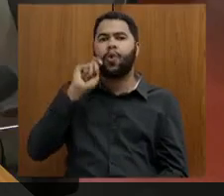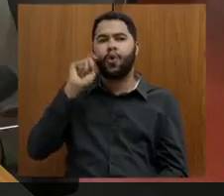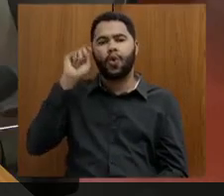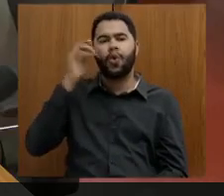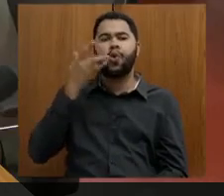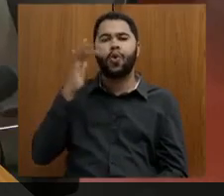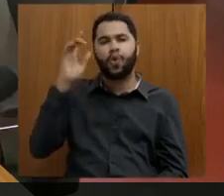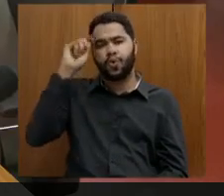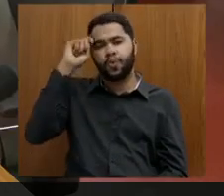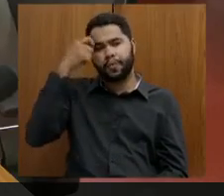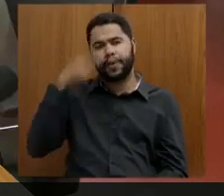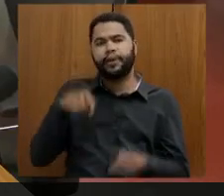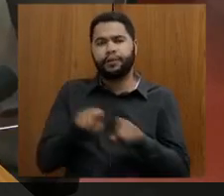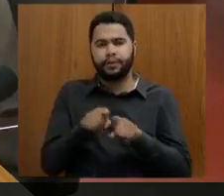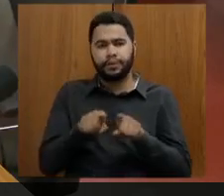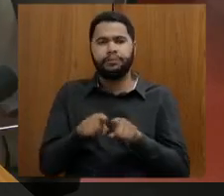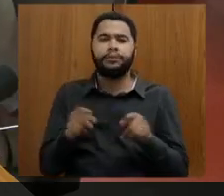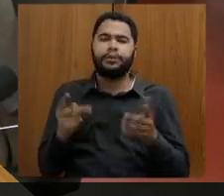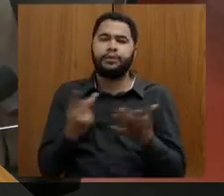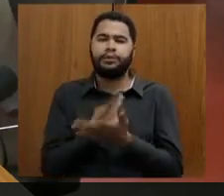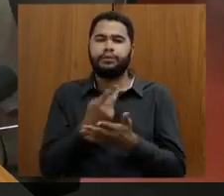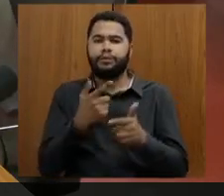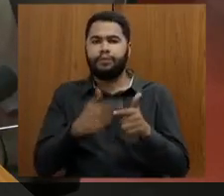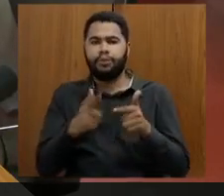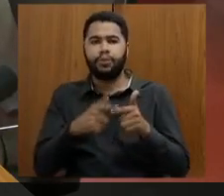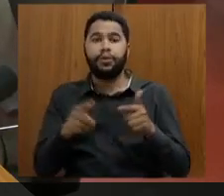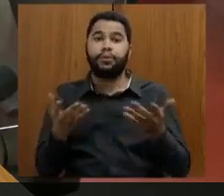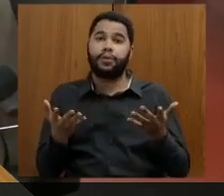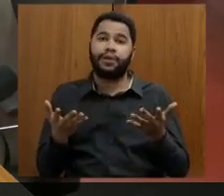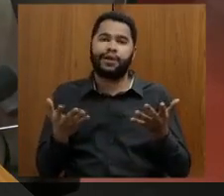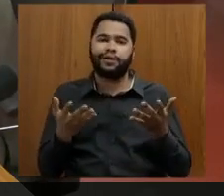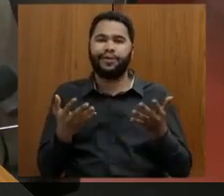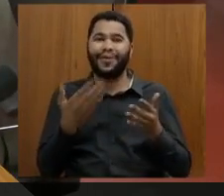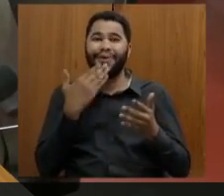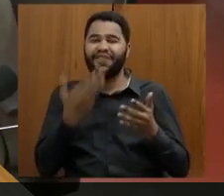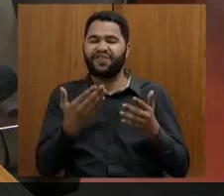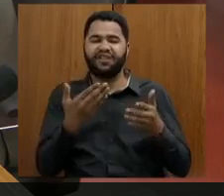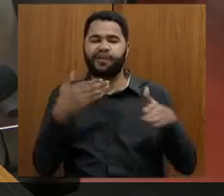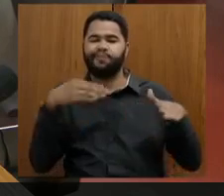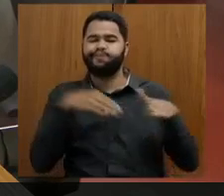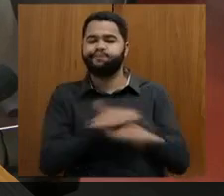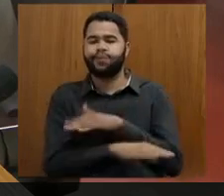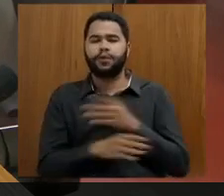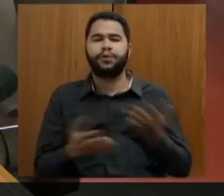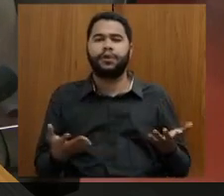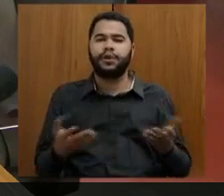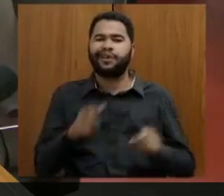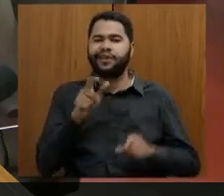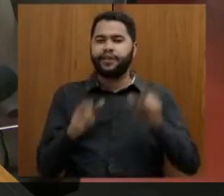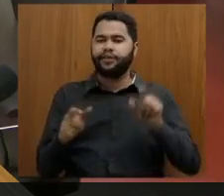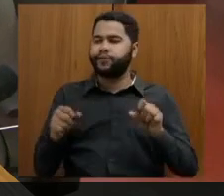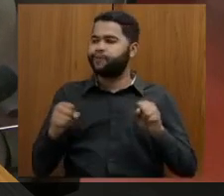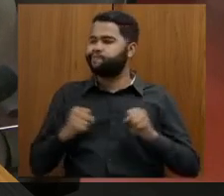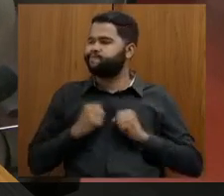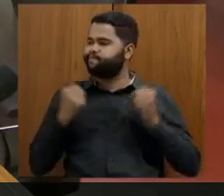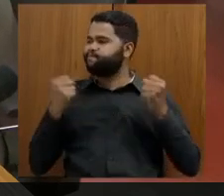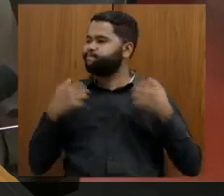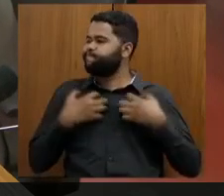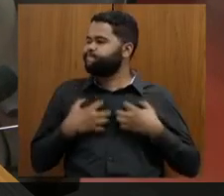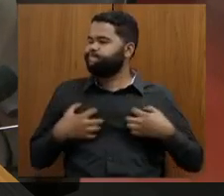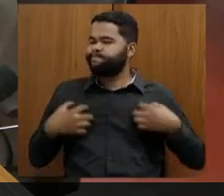isso aconteceu e nossas reivindicações e eu também pra gaveta e as pessoas insatisfeitas